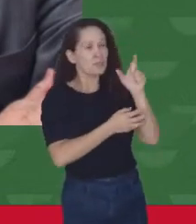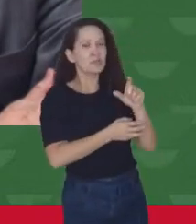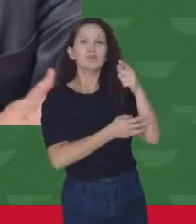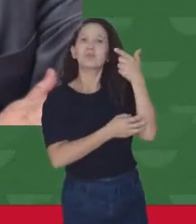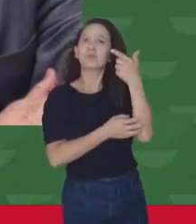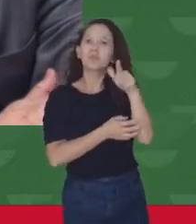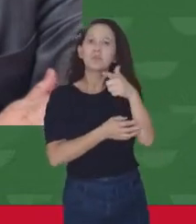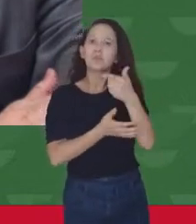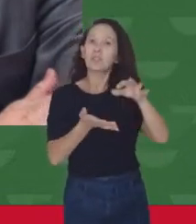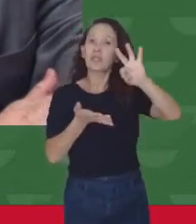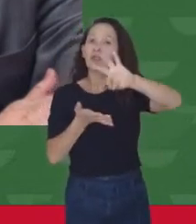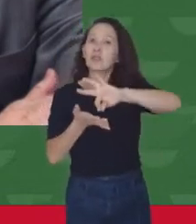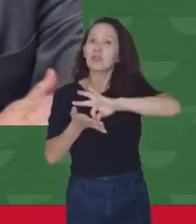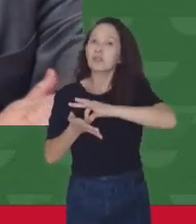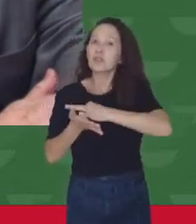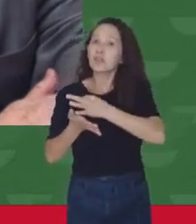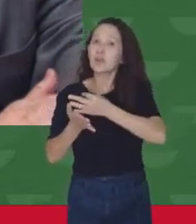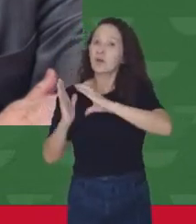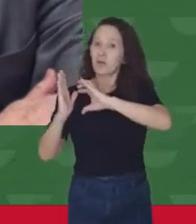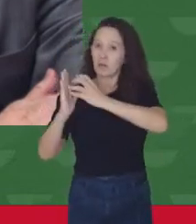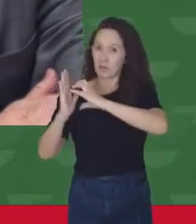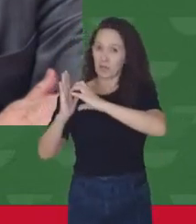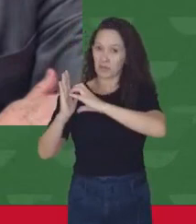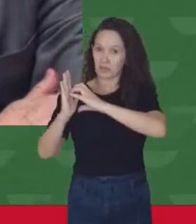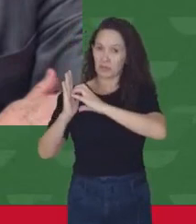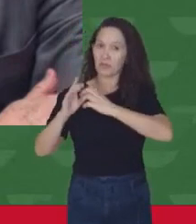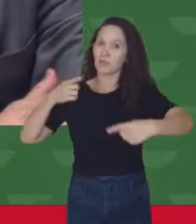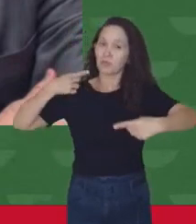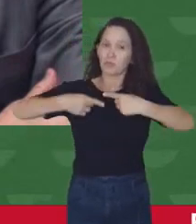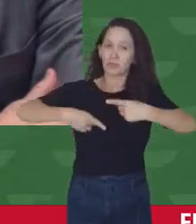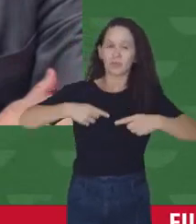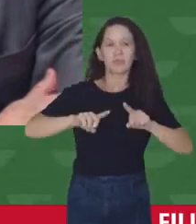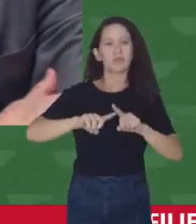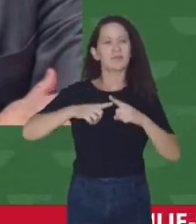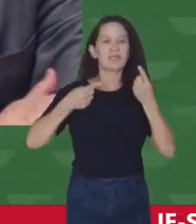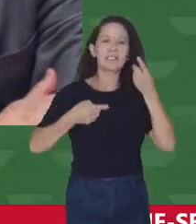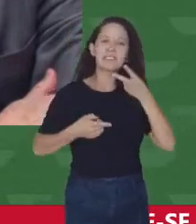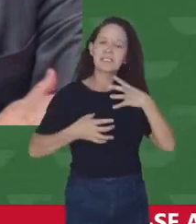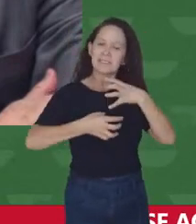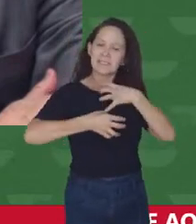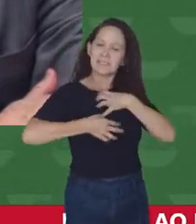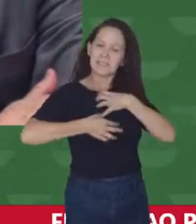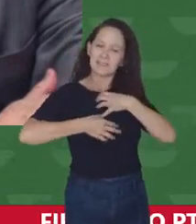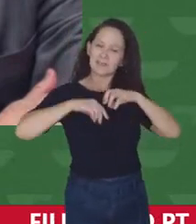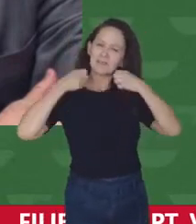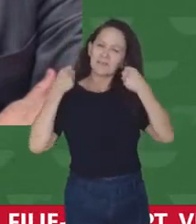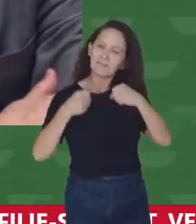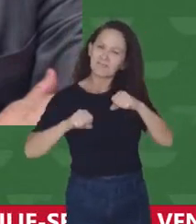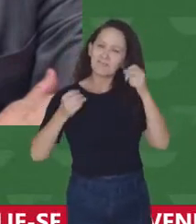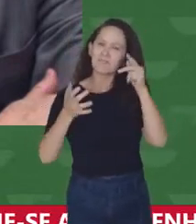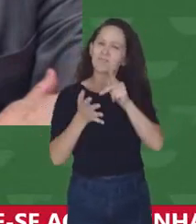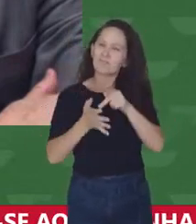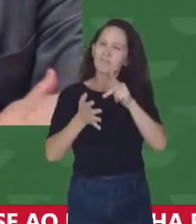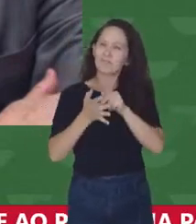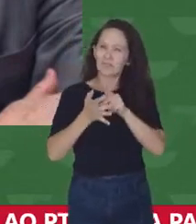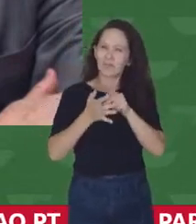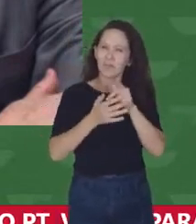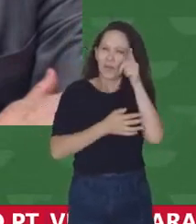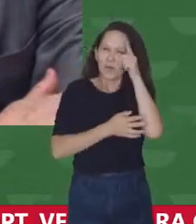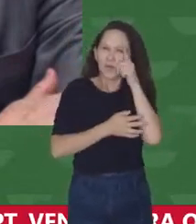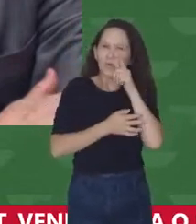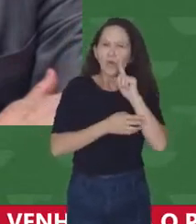têm filiação ou adesão partidária ou política, mas que sentem a necessidade de você